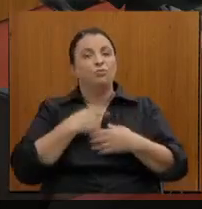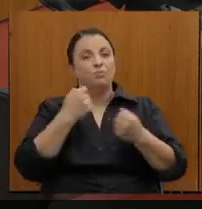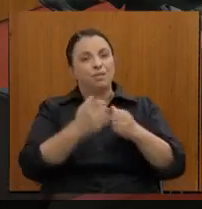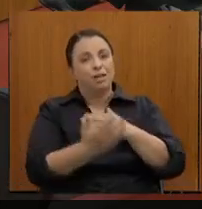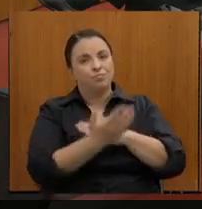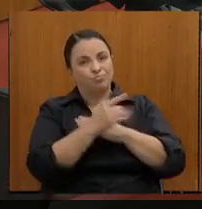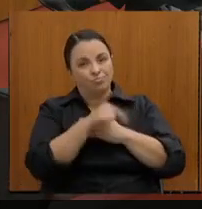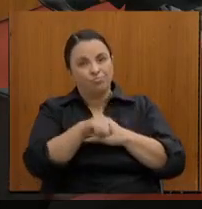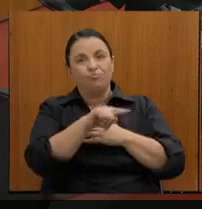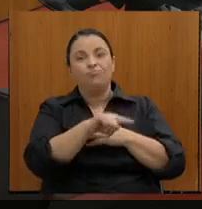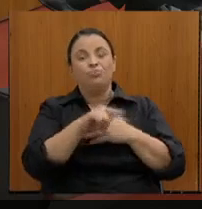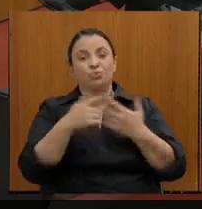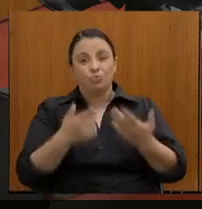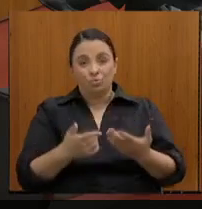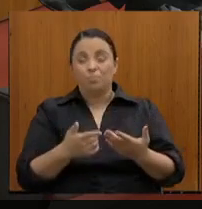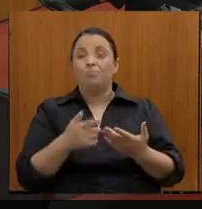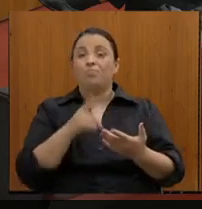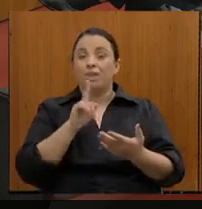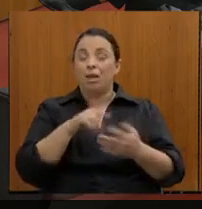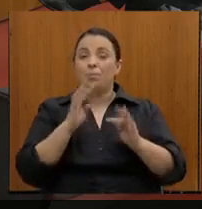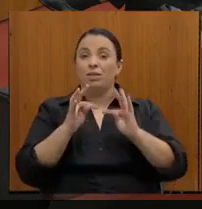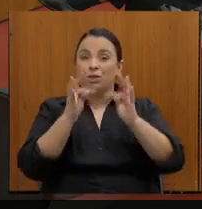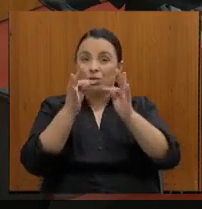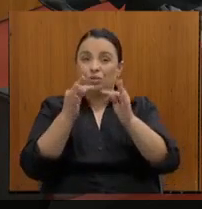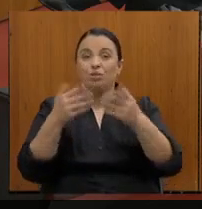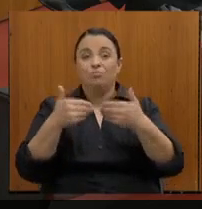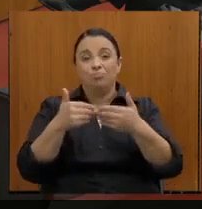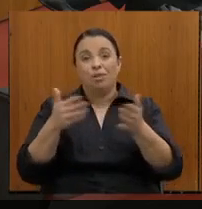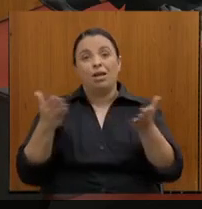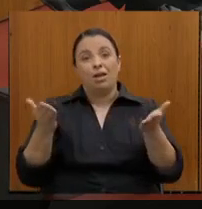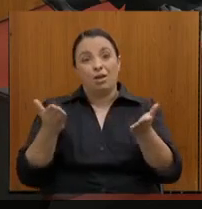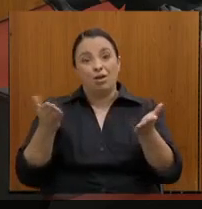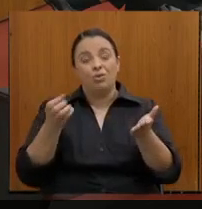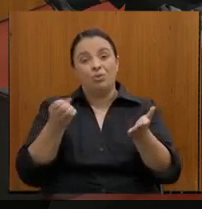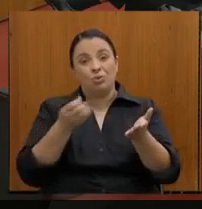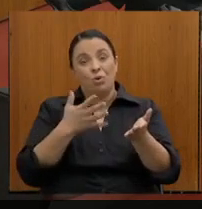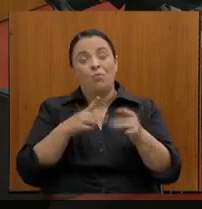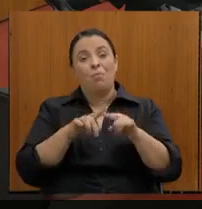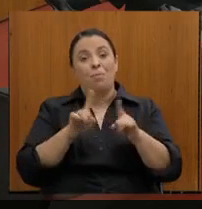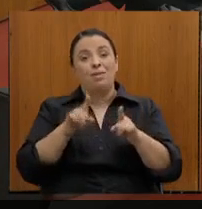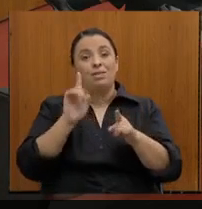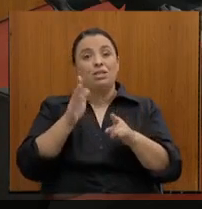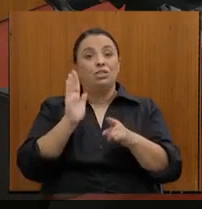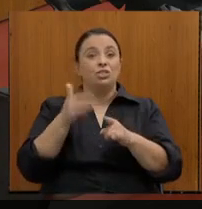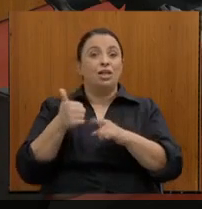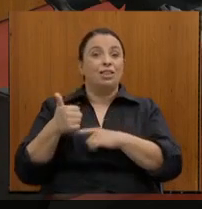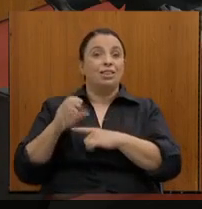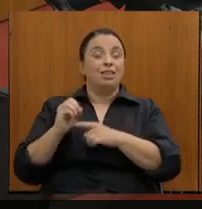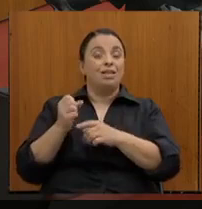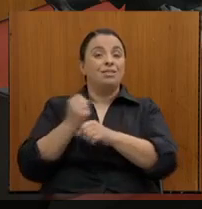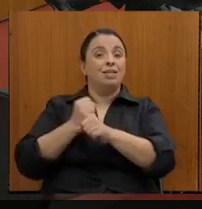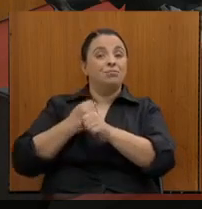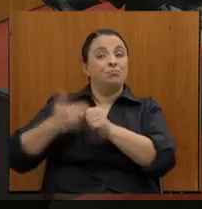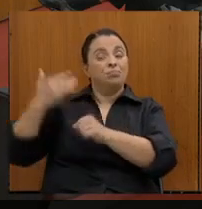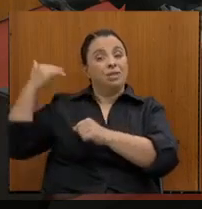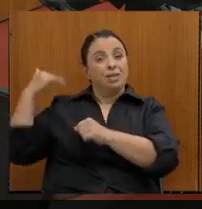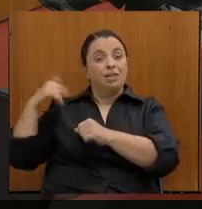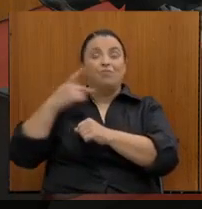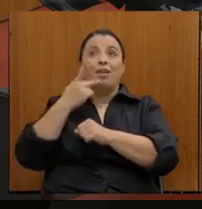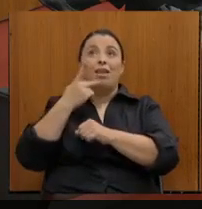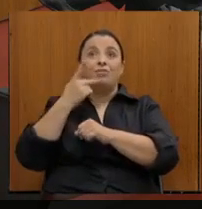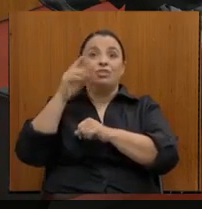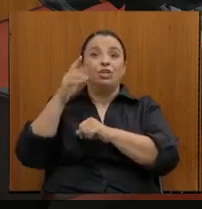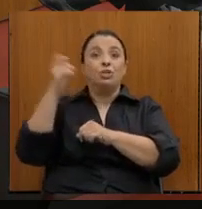coisa que é uma tecnologia que tá iniciando agora mas há dez anos atrás quando a gente falava de energia solar